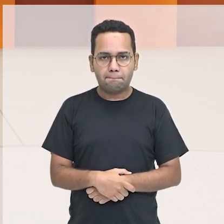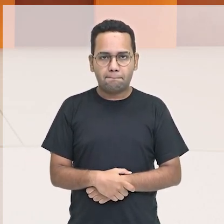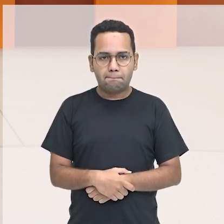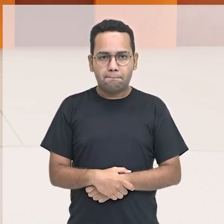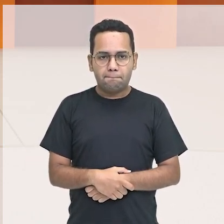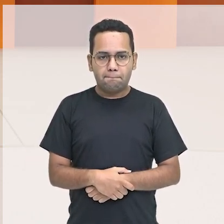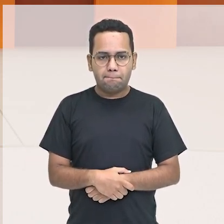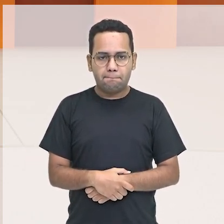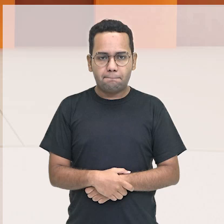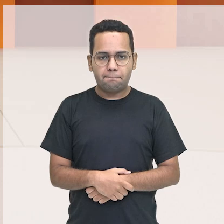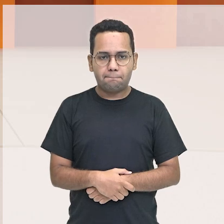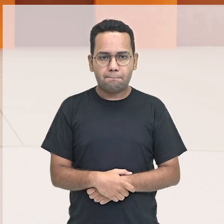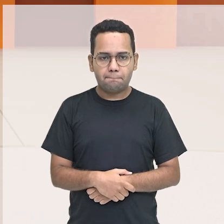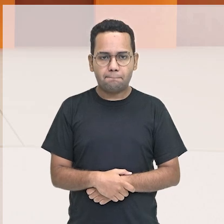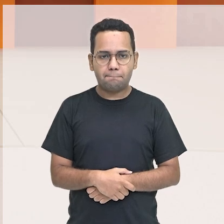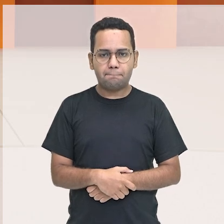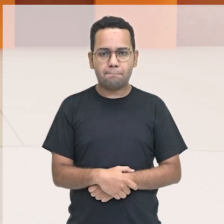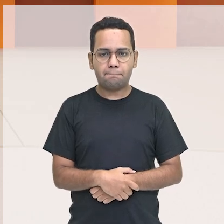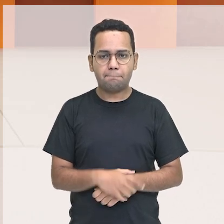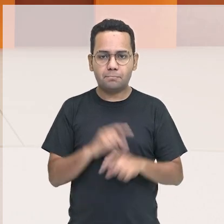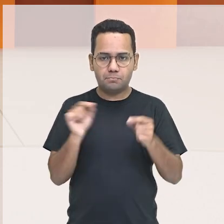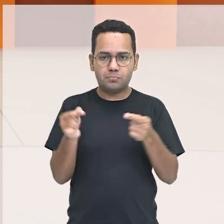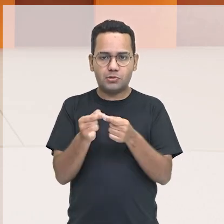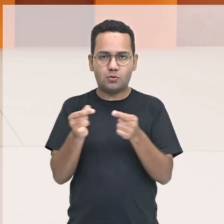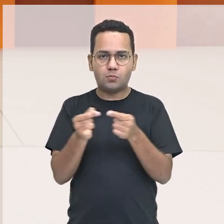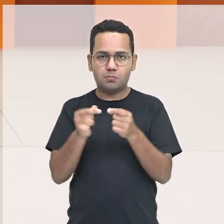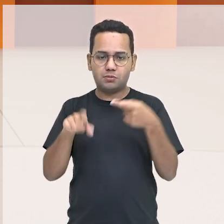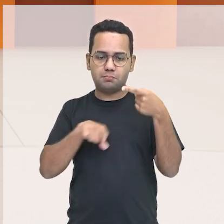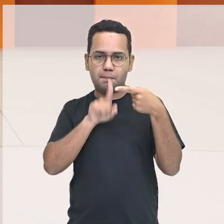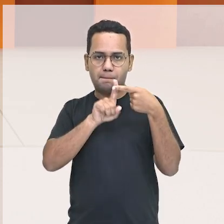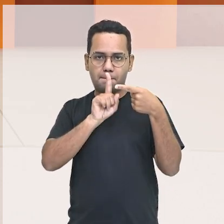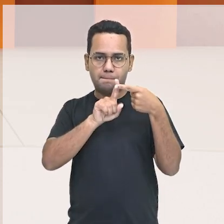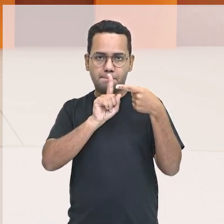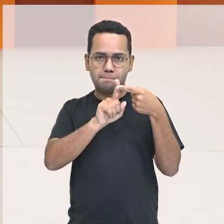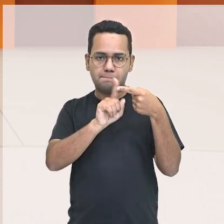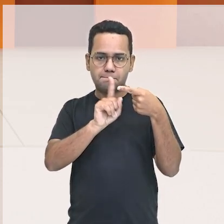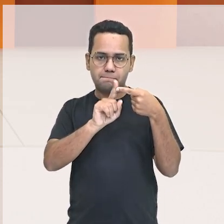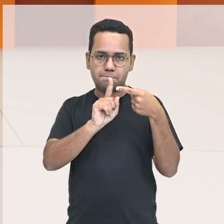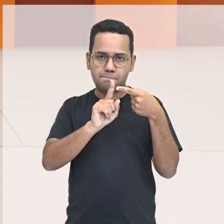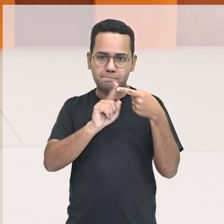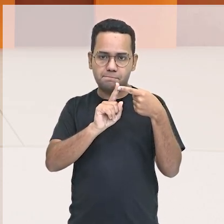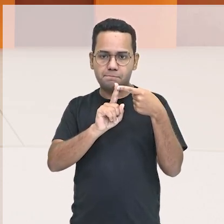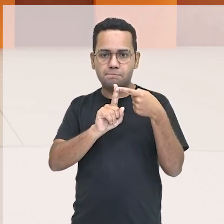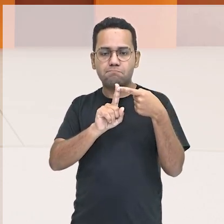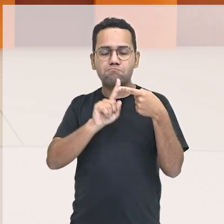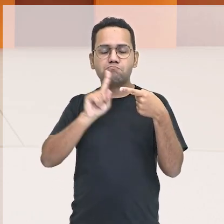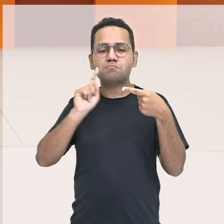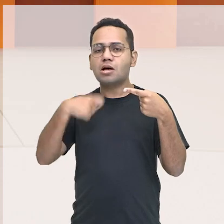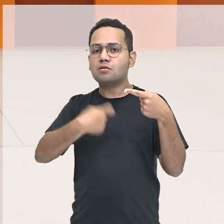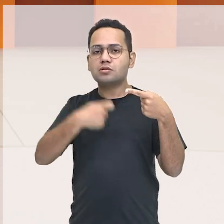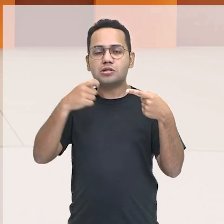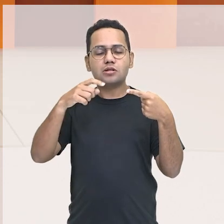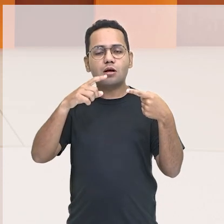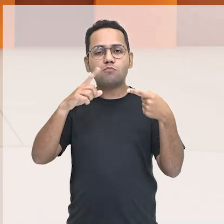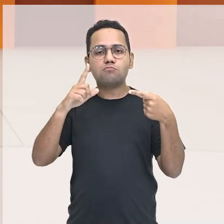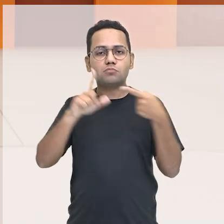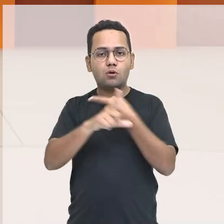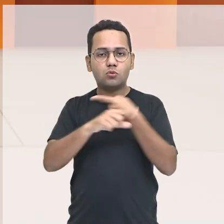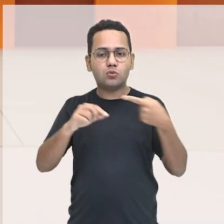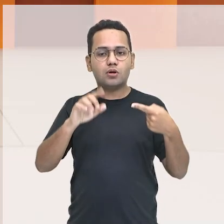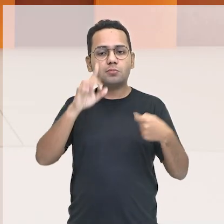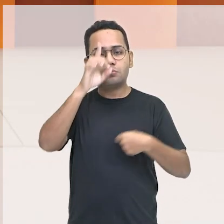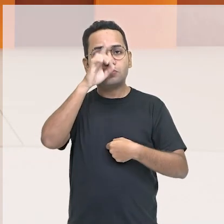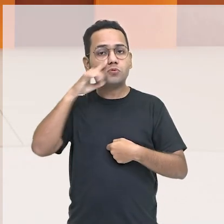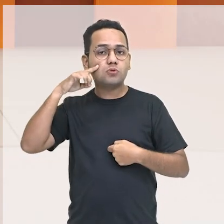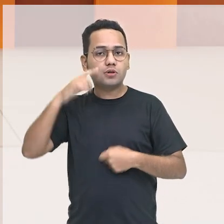essa questão está fundamentada no funcionalismo, né, da sociedade, que é o pensamento durkheimiano, certo? E